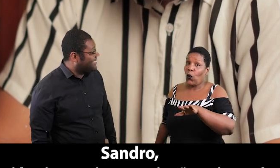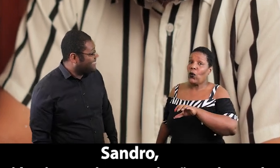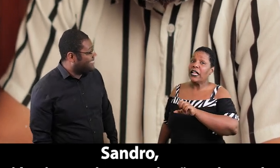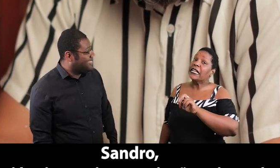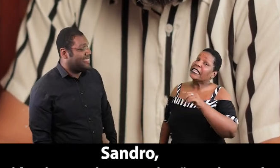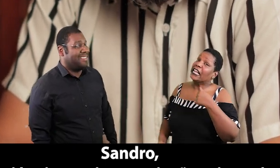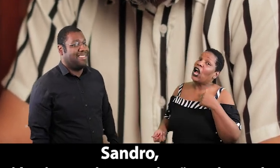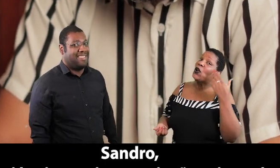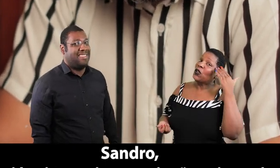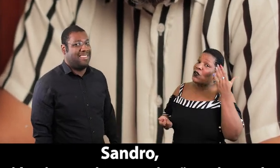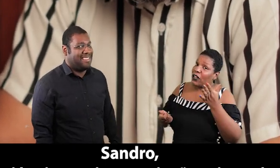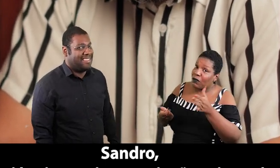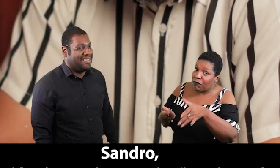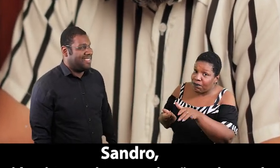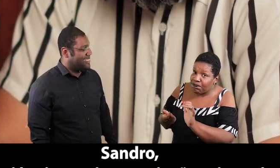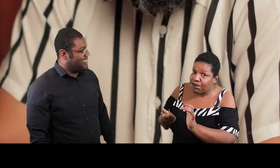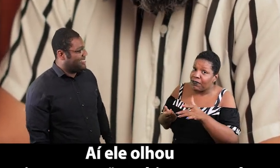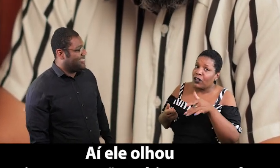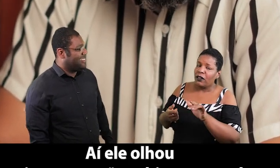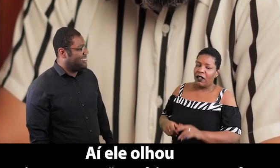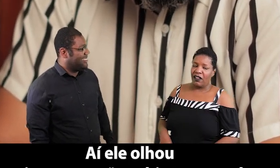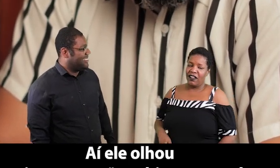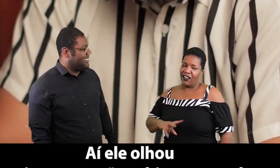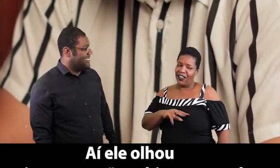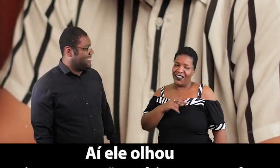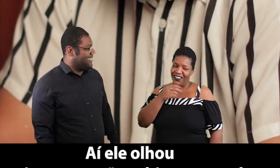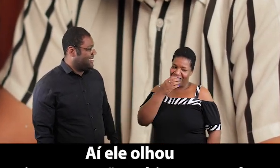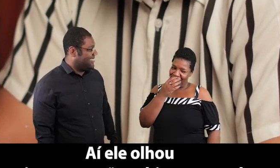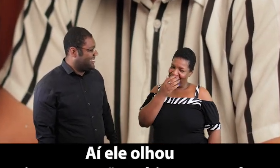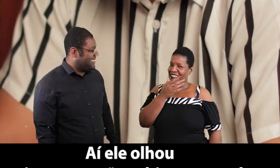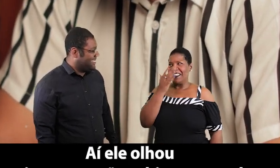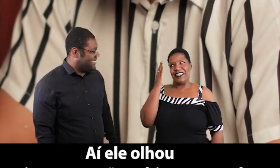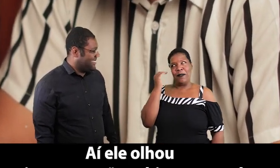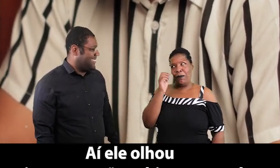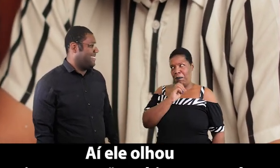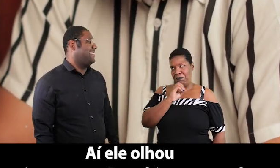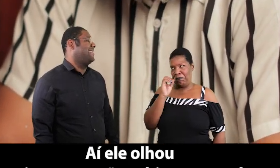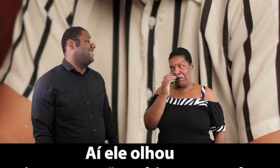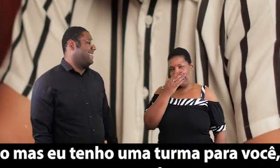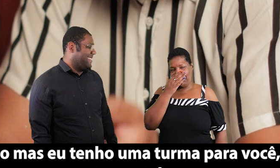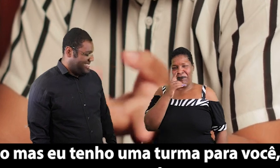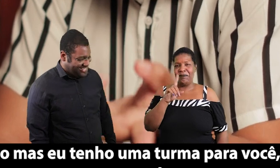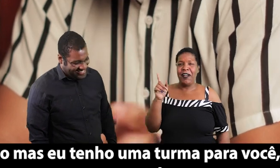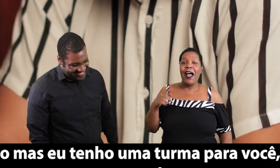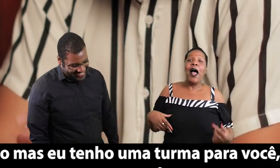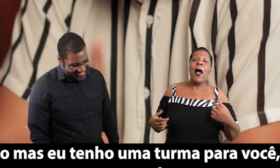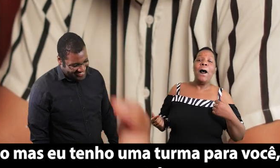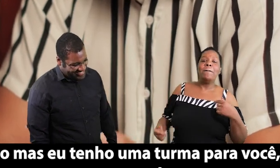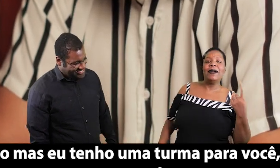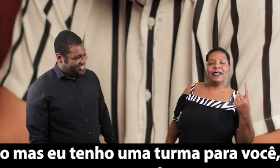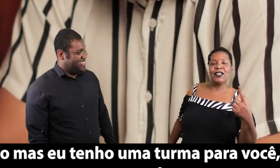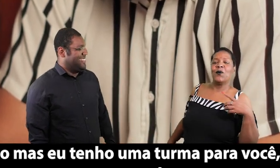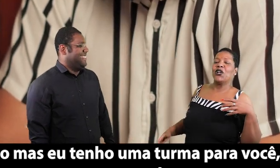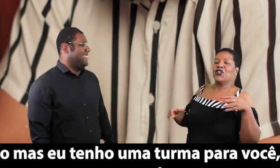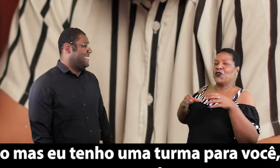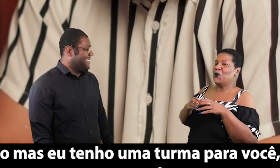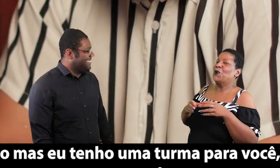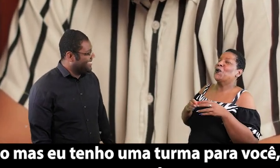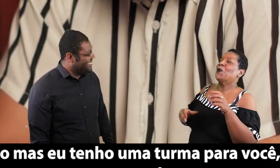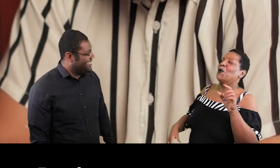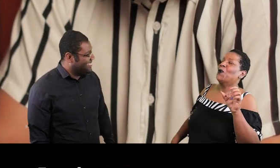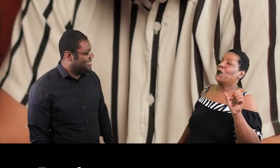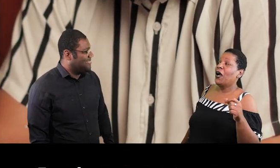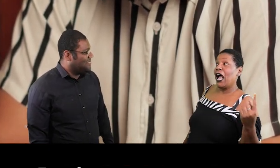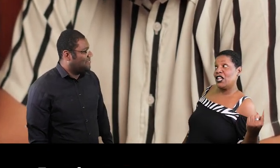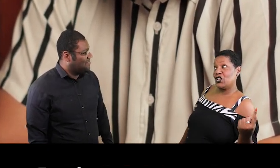já sei tocar isso aqui, não sei o quê. Aí ele olhou assim, viu que eu não sabia tocar nada, né? Falou, mas eu tenho uma turma pra você, turma tal.